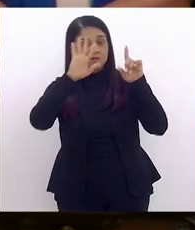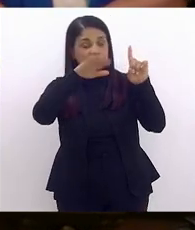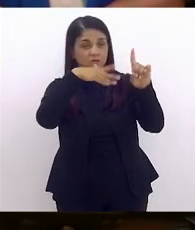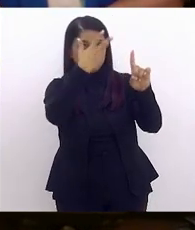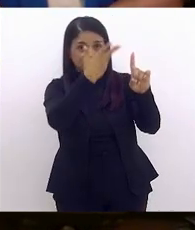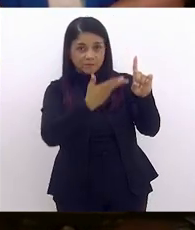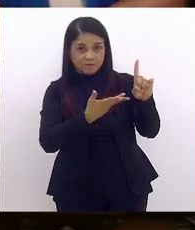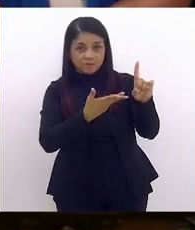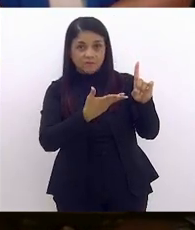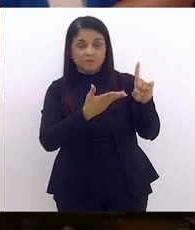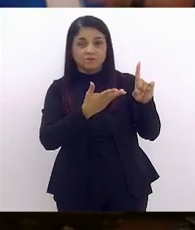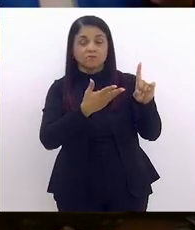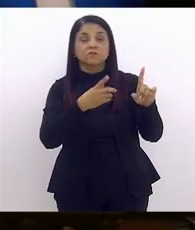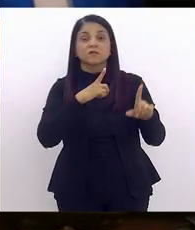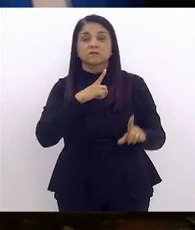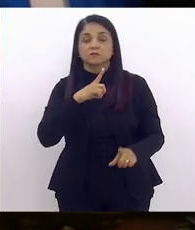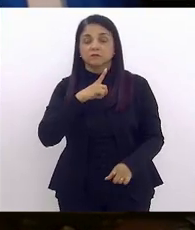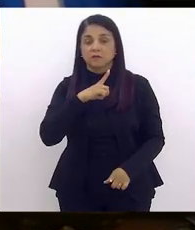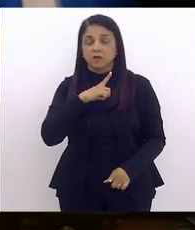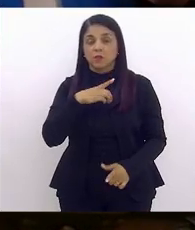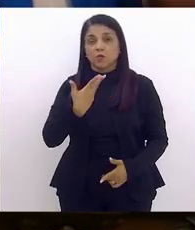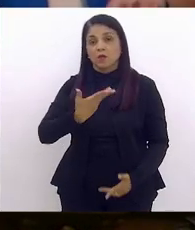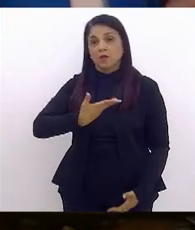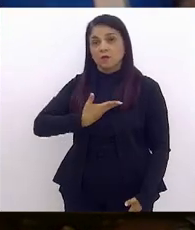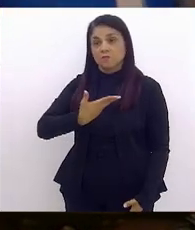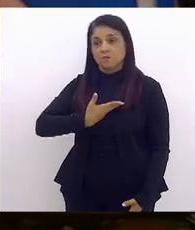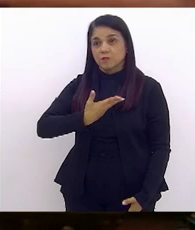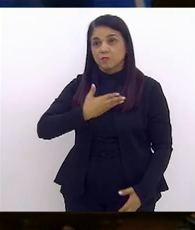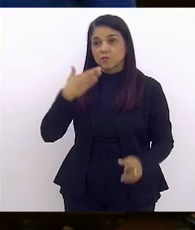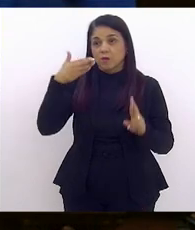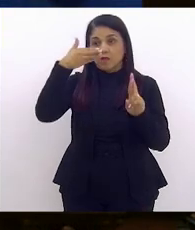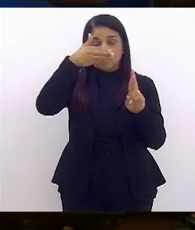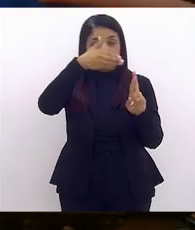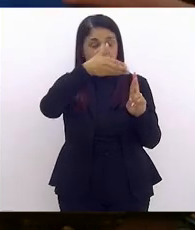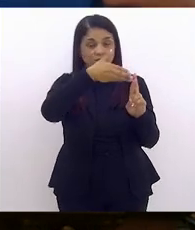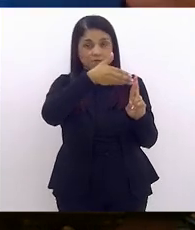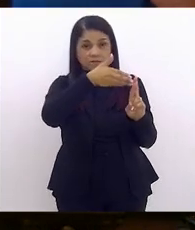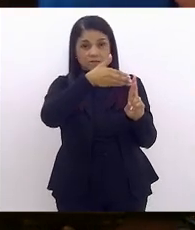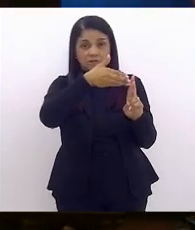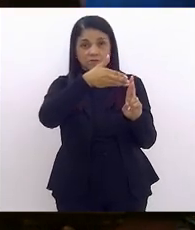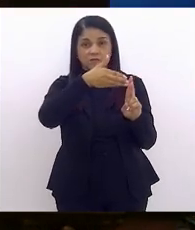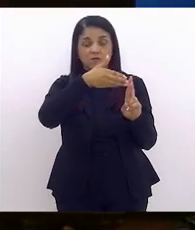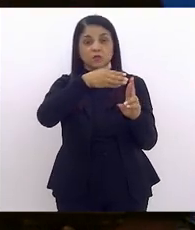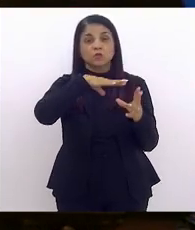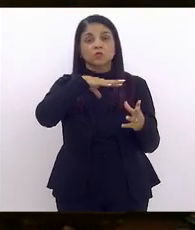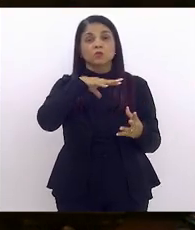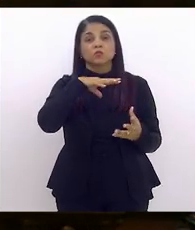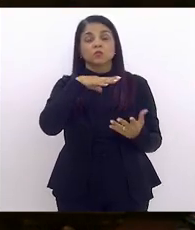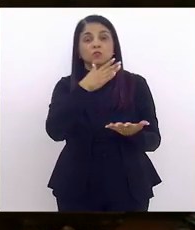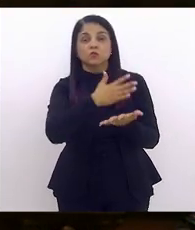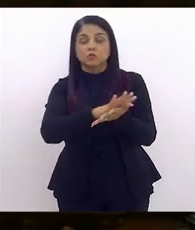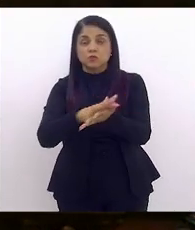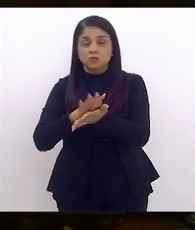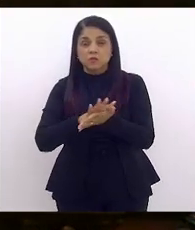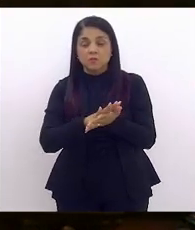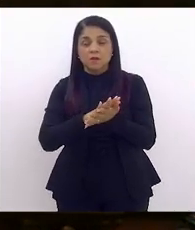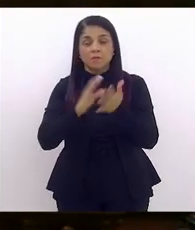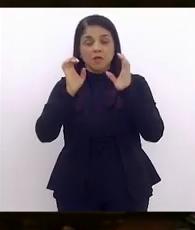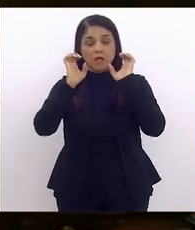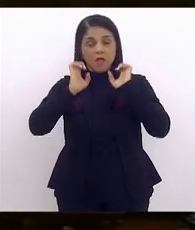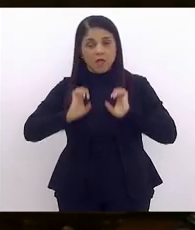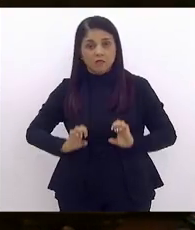porque tenho eu, o amigo, como referência no mundo do samba, pela postura, pela